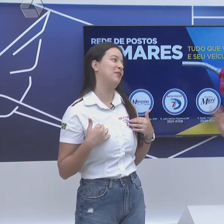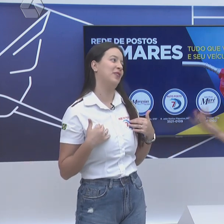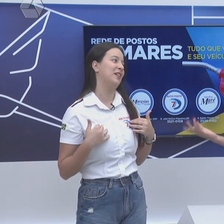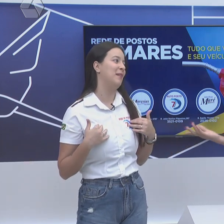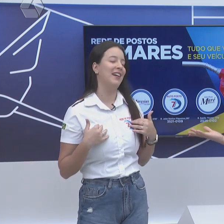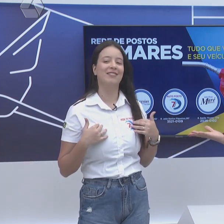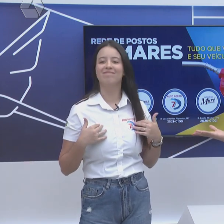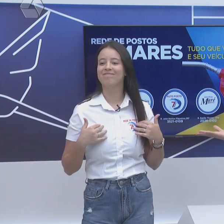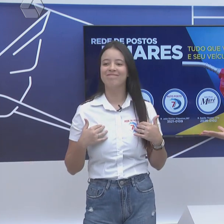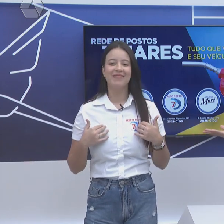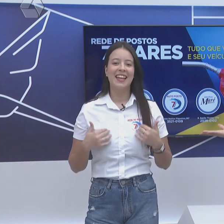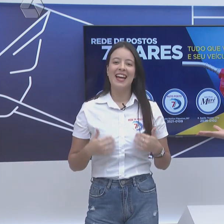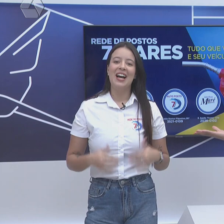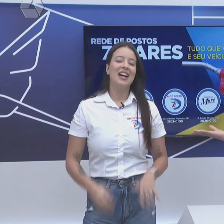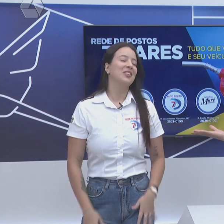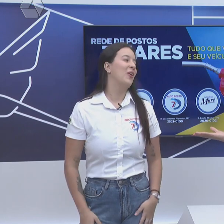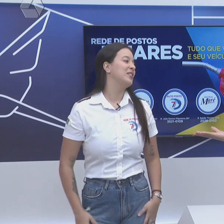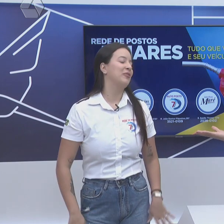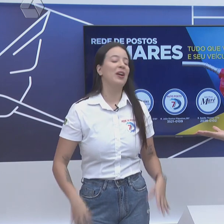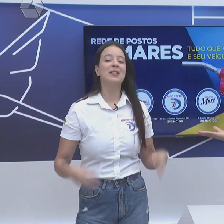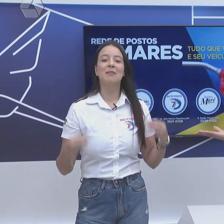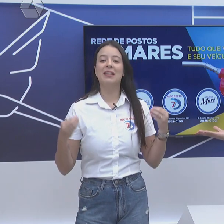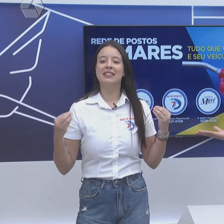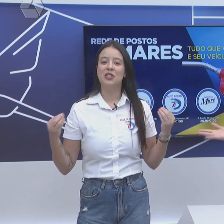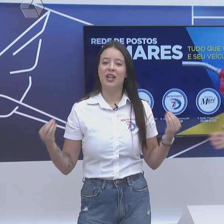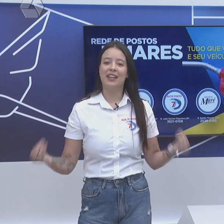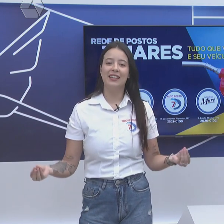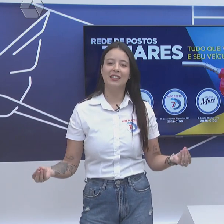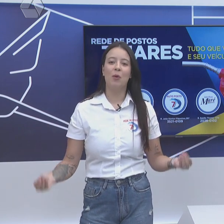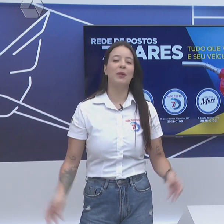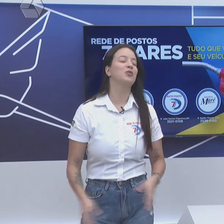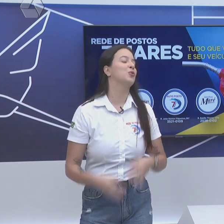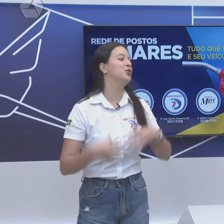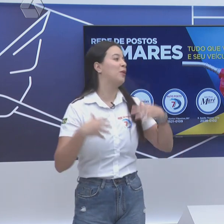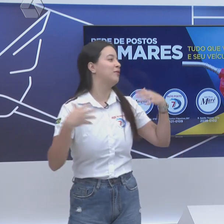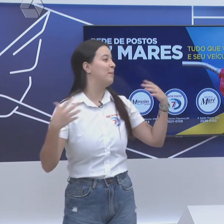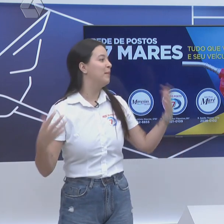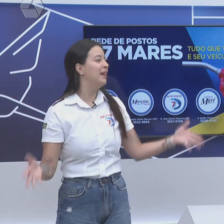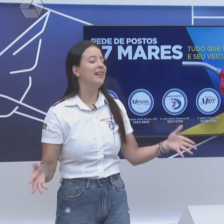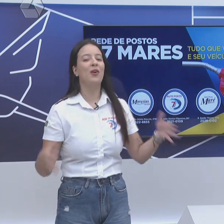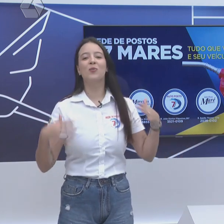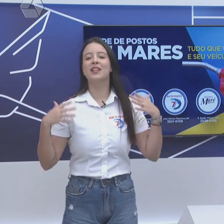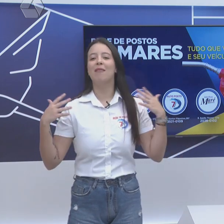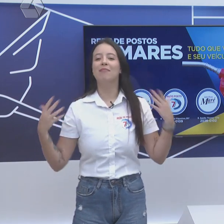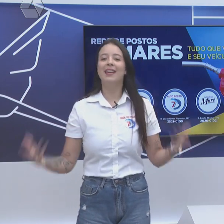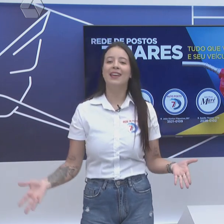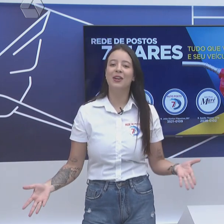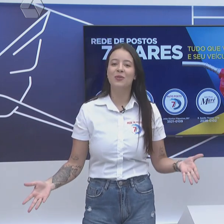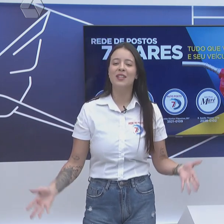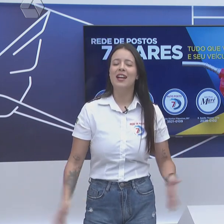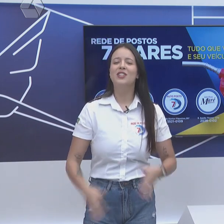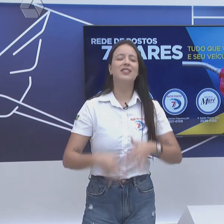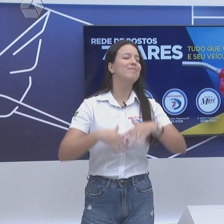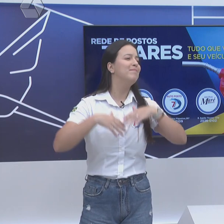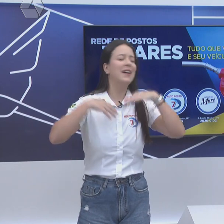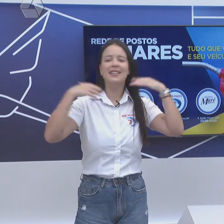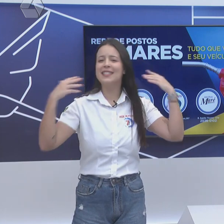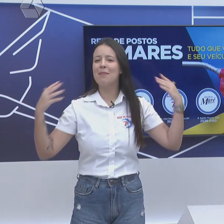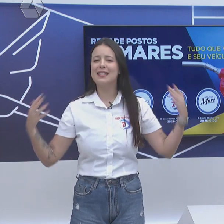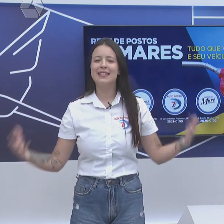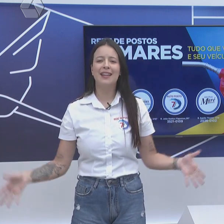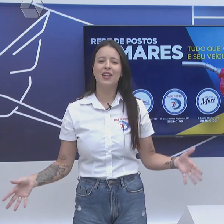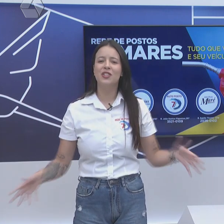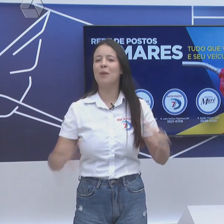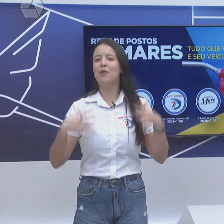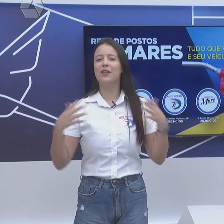na sexta-feira, Mari. Mas quem não fica? Nossa, final de semana tá chegando, é momento de curtir com a família, com os amigos, de